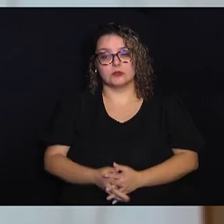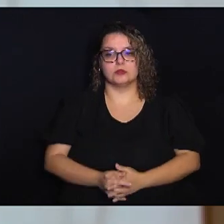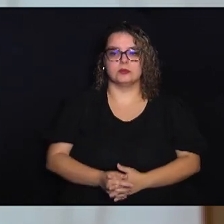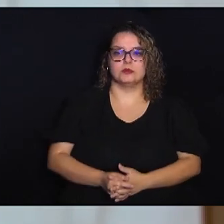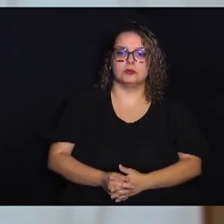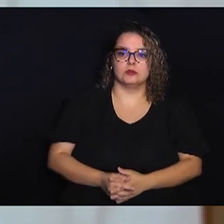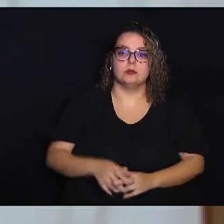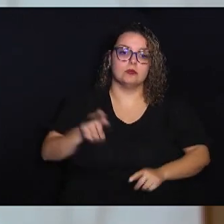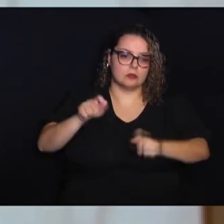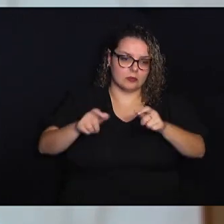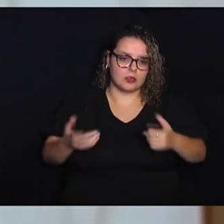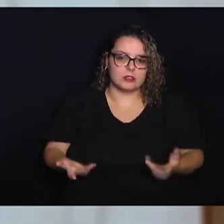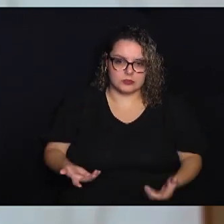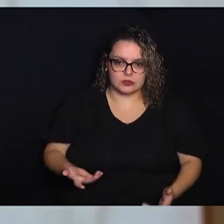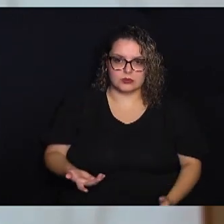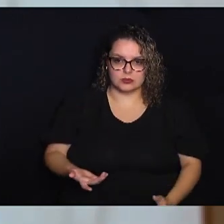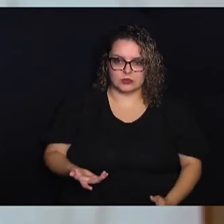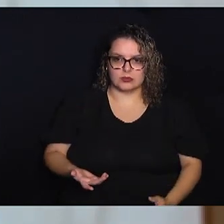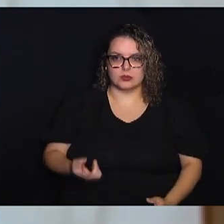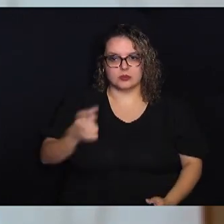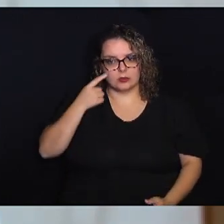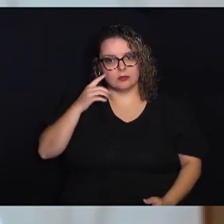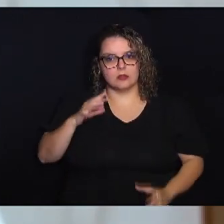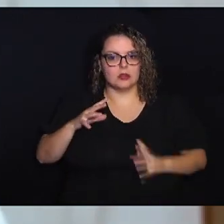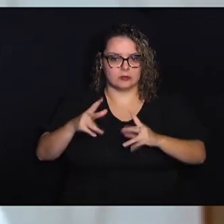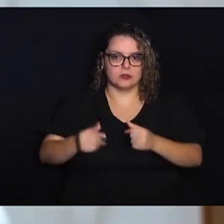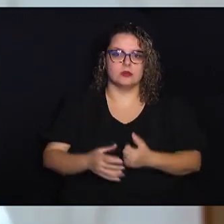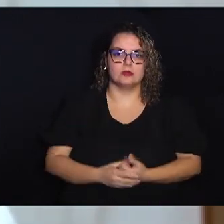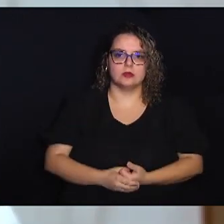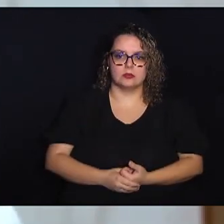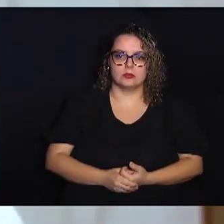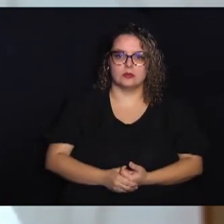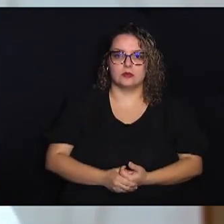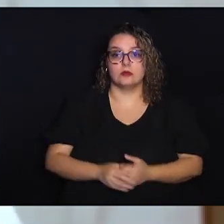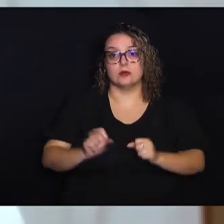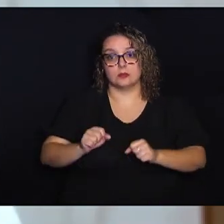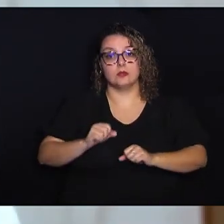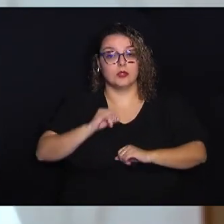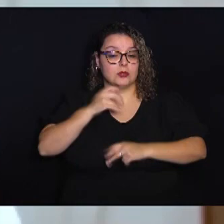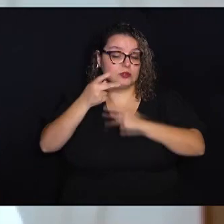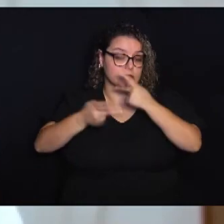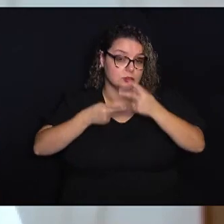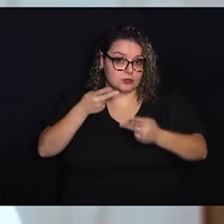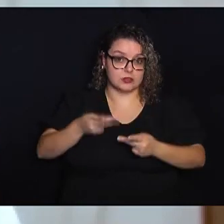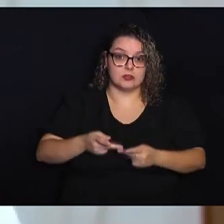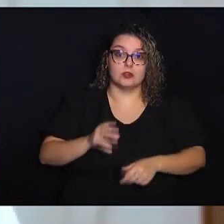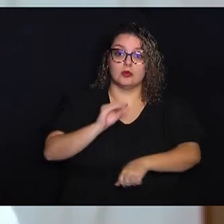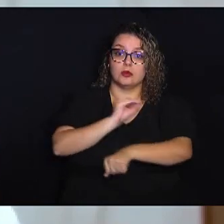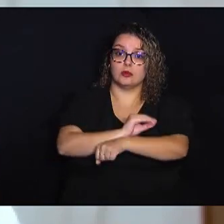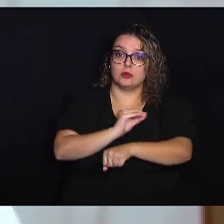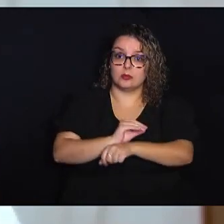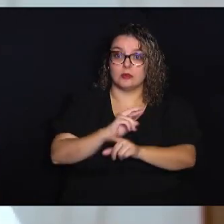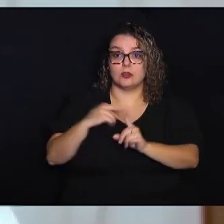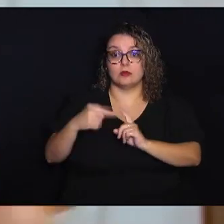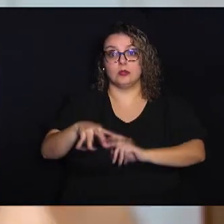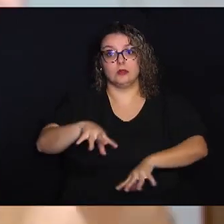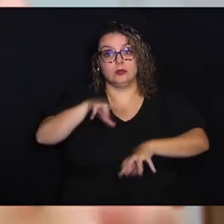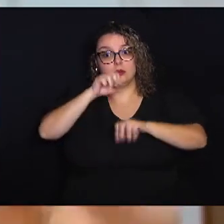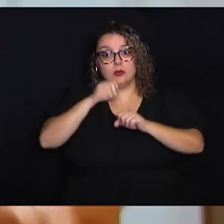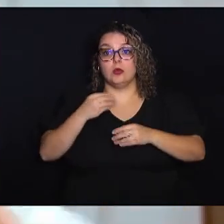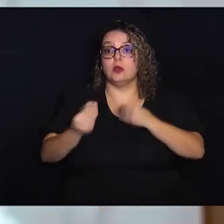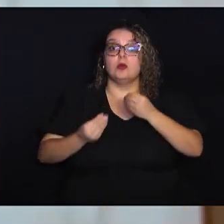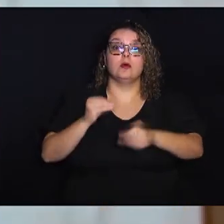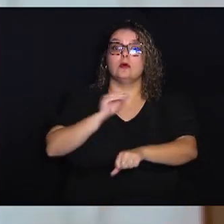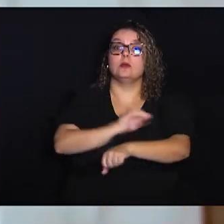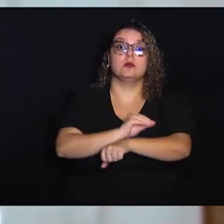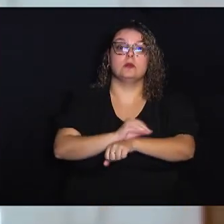pessoas, de modo geral, o que a gente pode dizer é sempre está cuidando do ponto de vista respiratório. Como que eu cuido